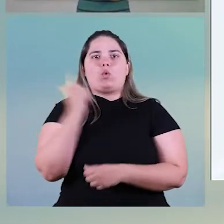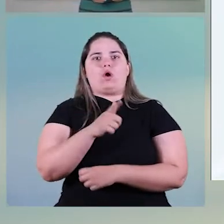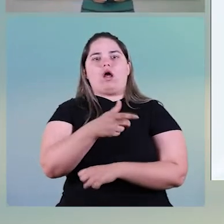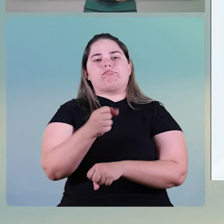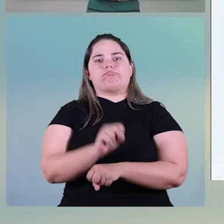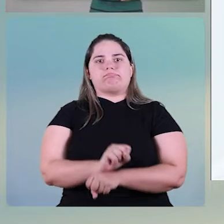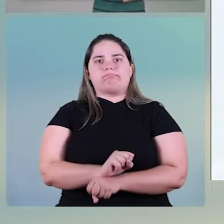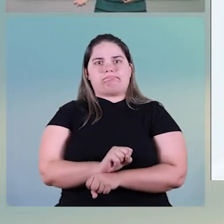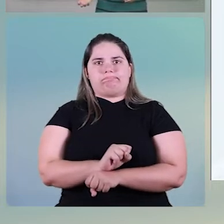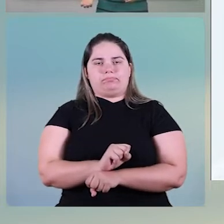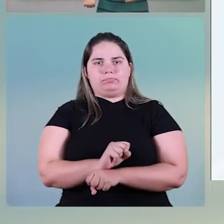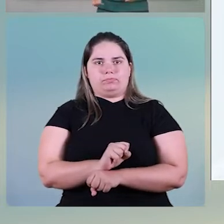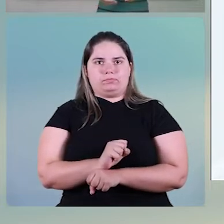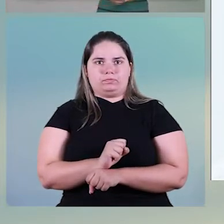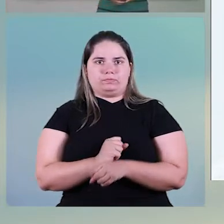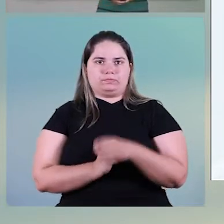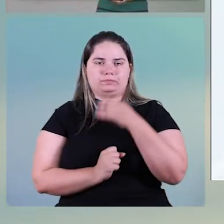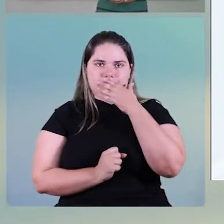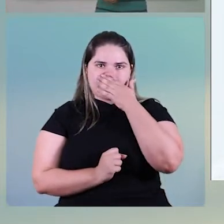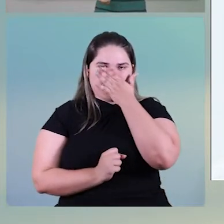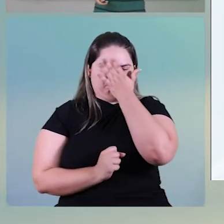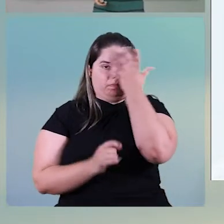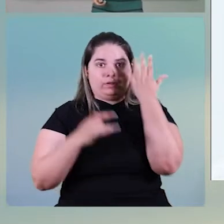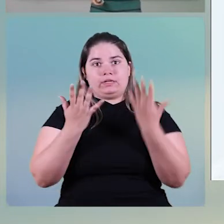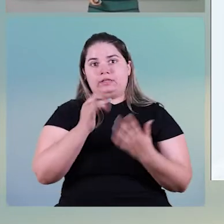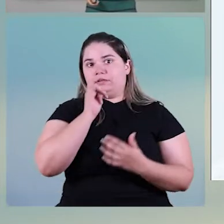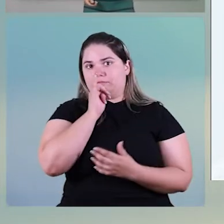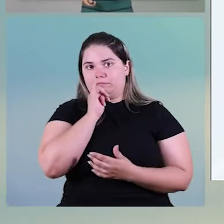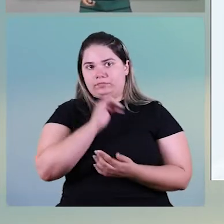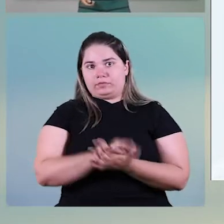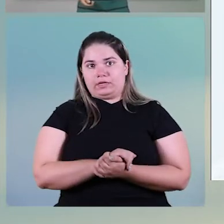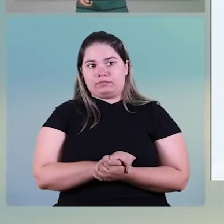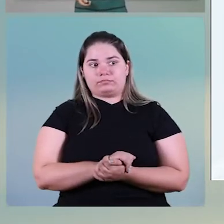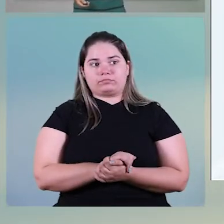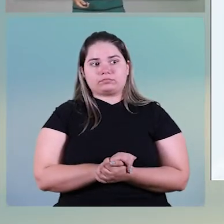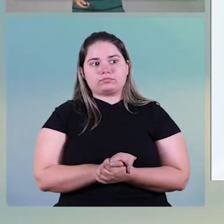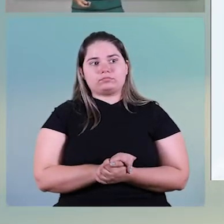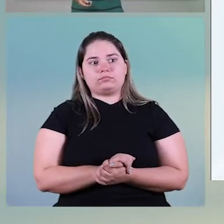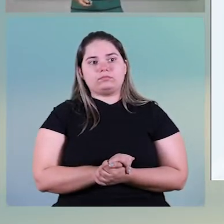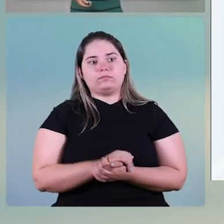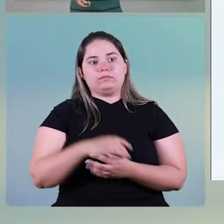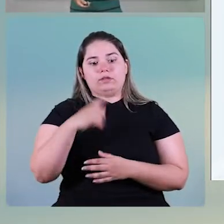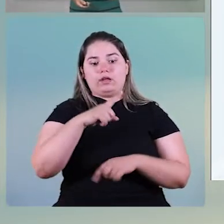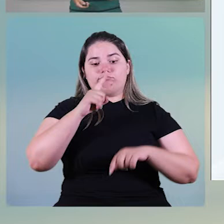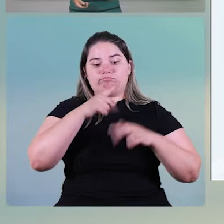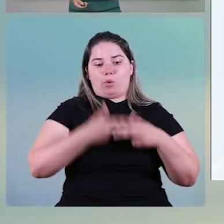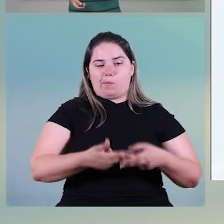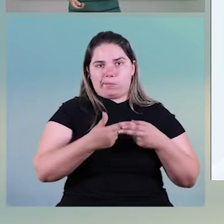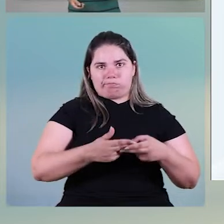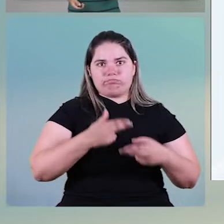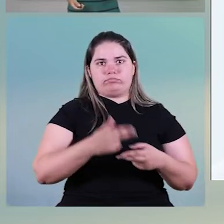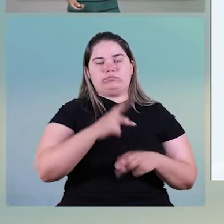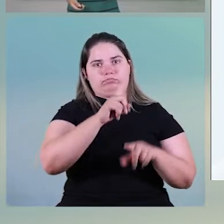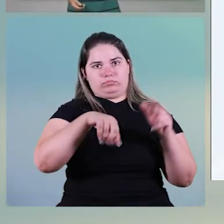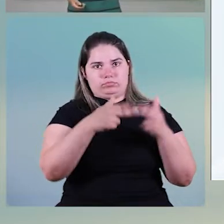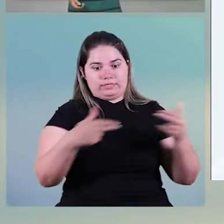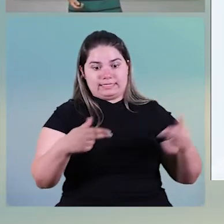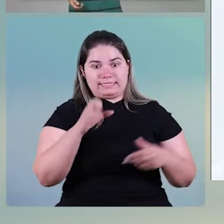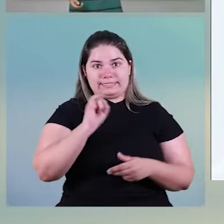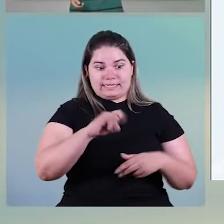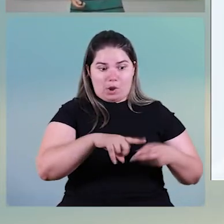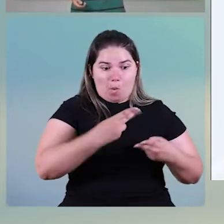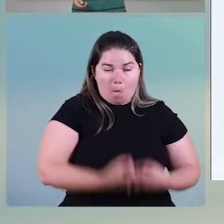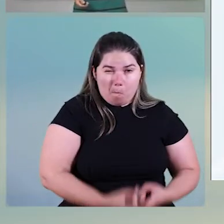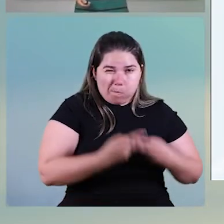de repouso ou de movimento. Uma medida da inércia é a massa dos objetos, né? Quanto maior a massa do